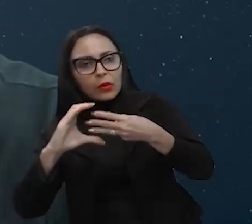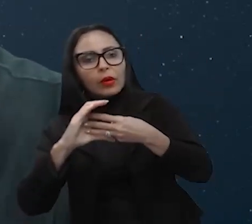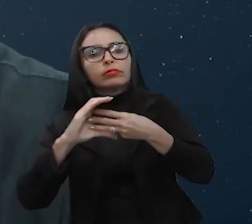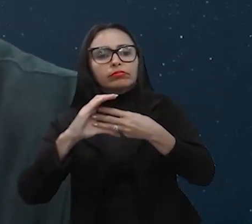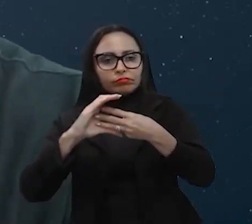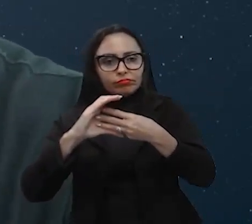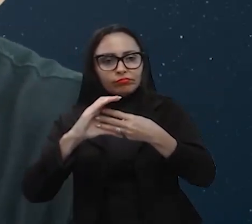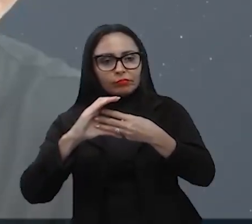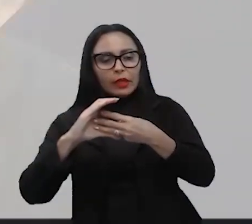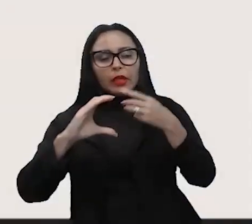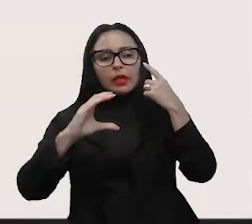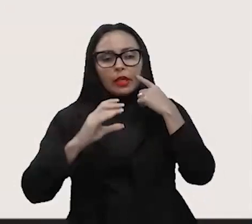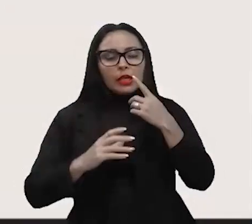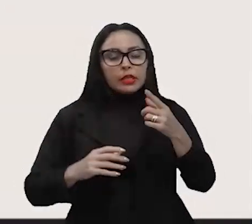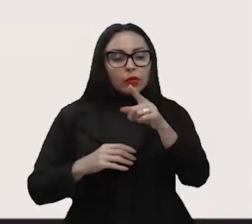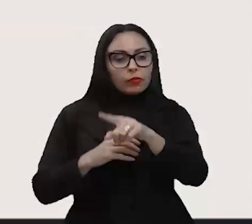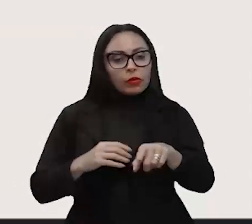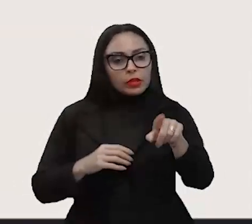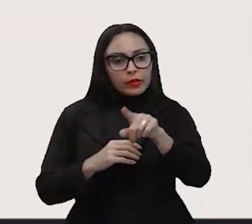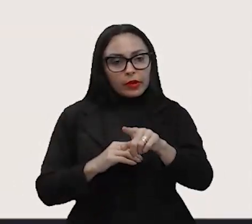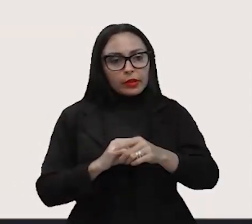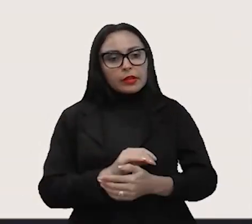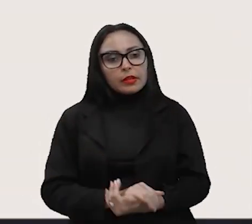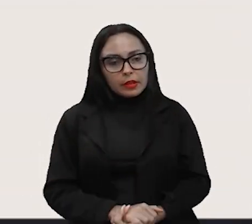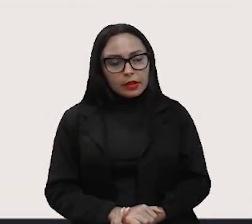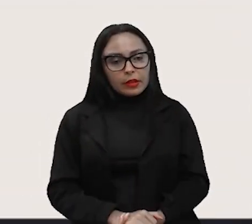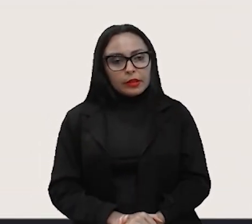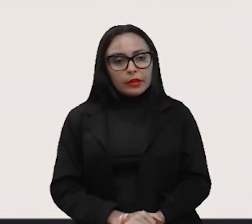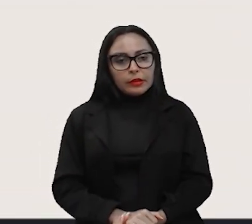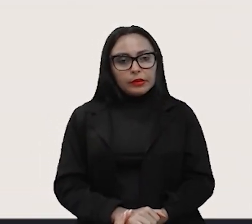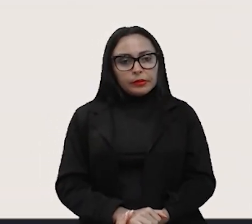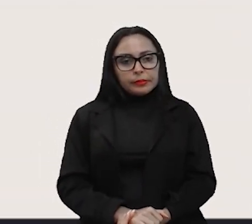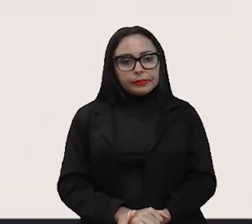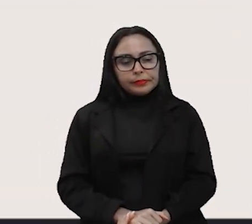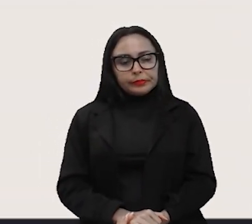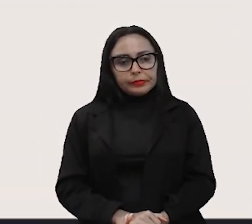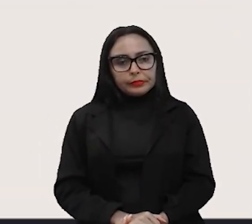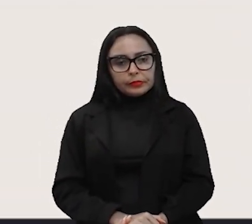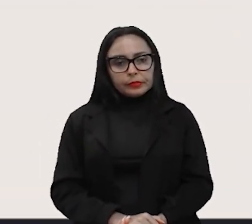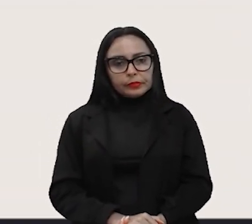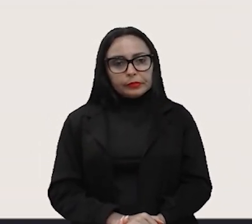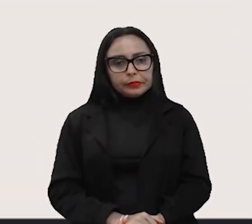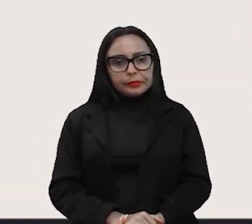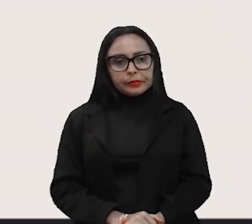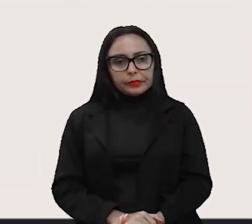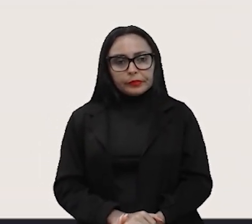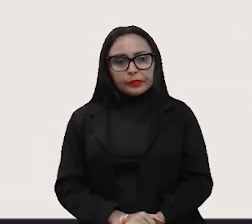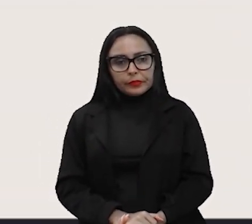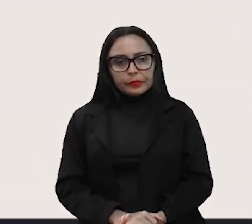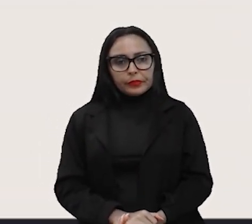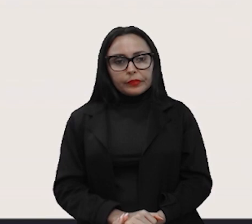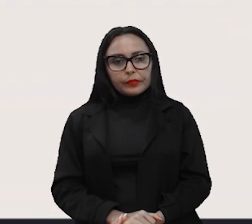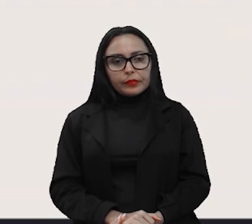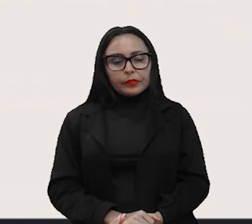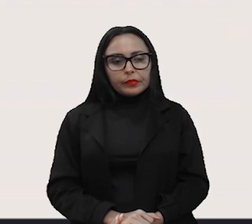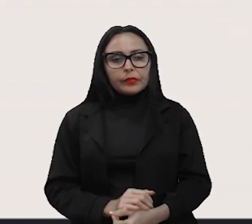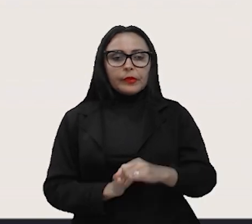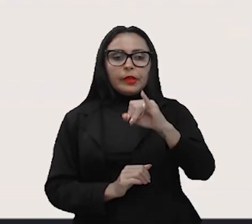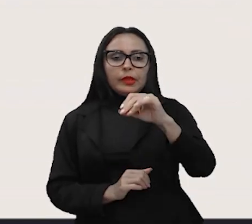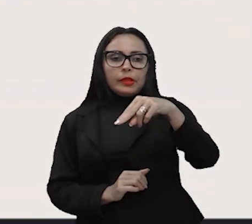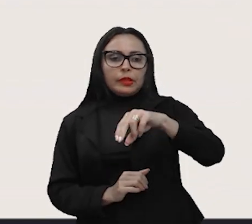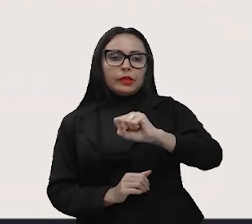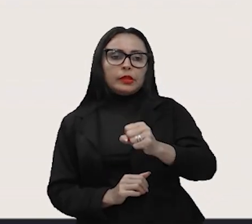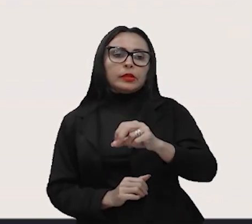Então você vai dizer, bota aí, Betão, para mim. Vou escrever para esse povo. Aqui você vai ter a insulina.